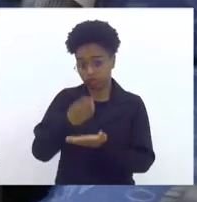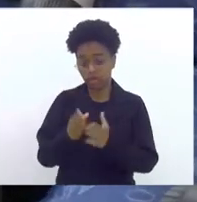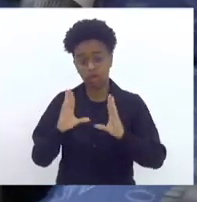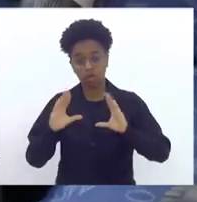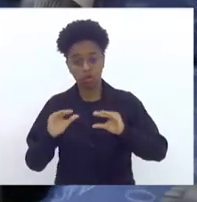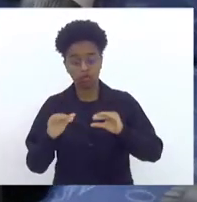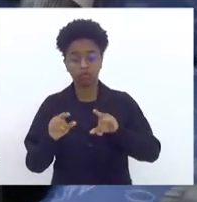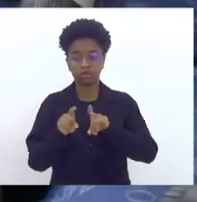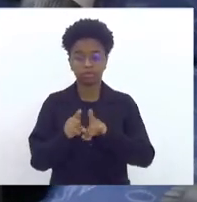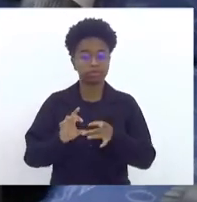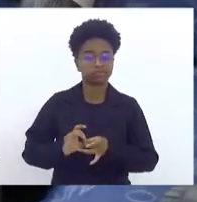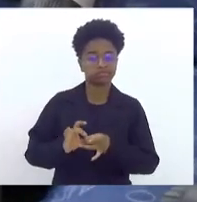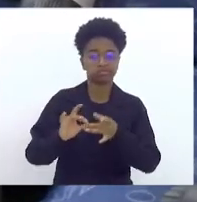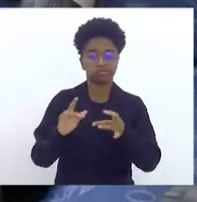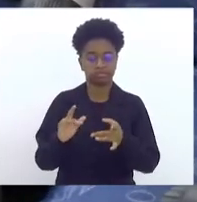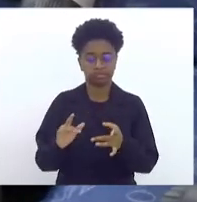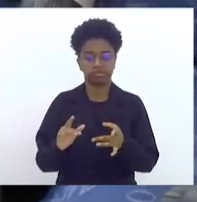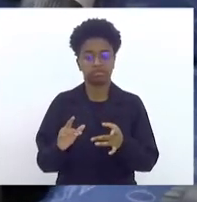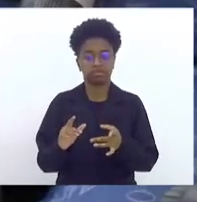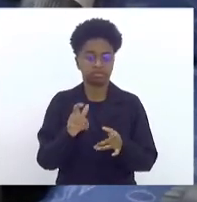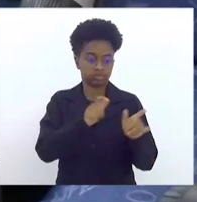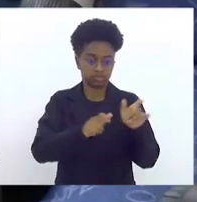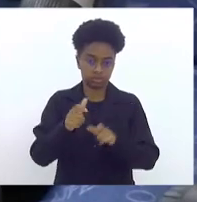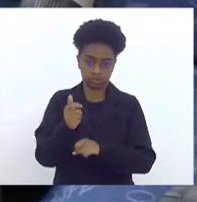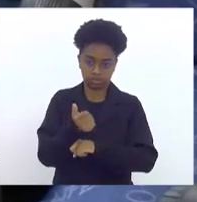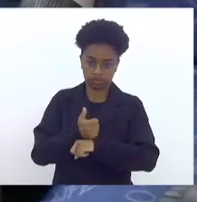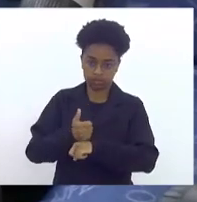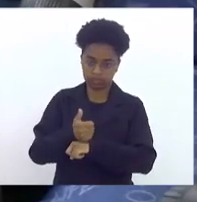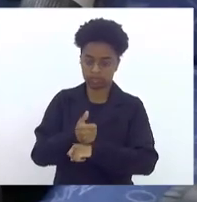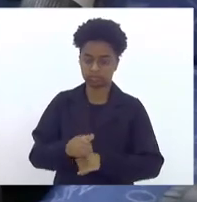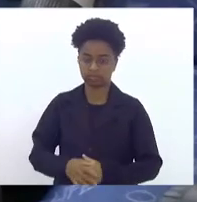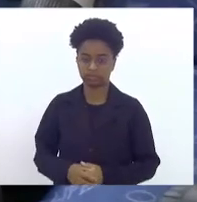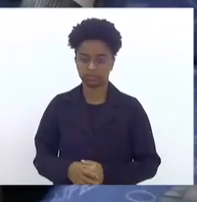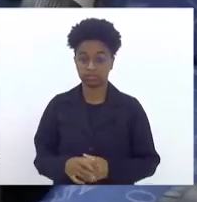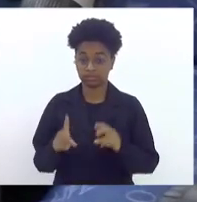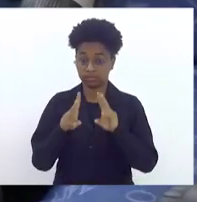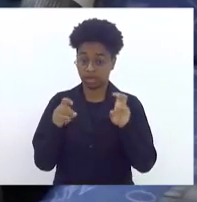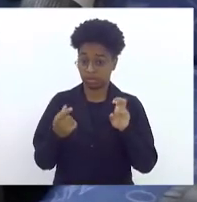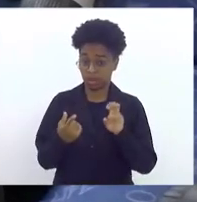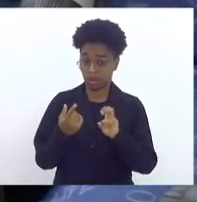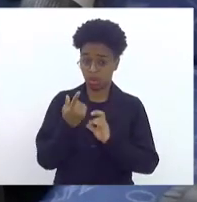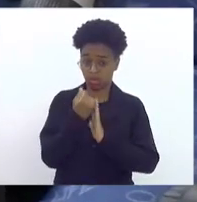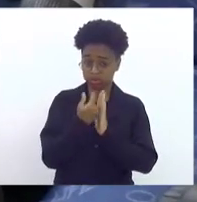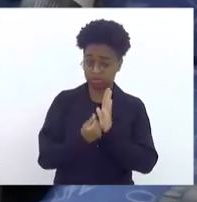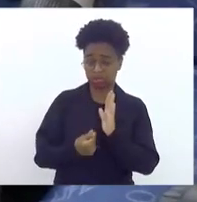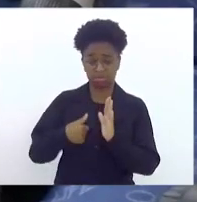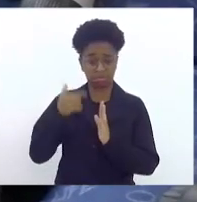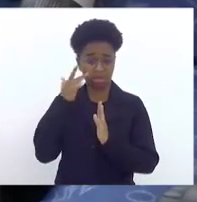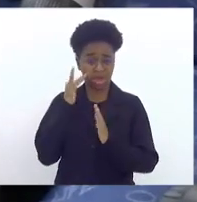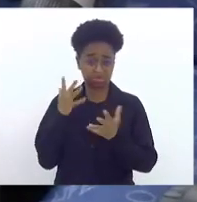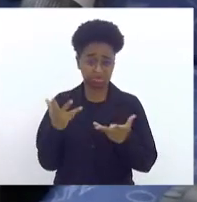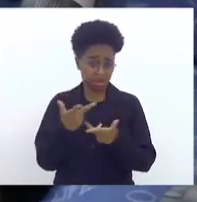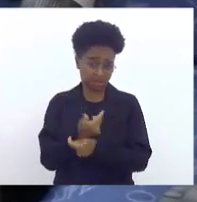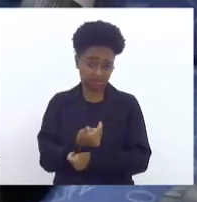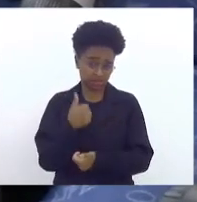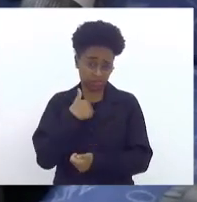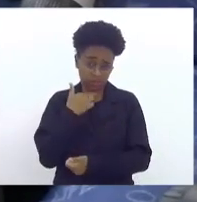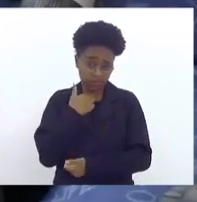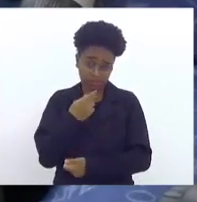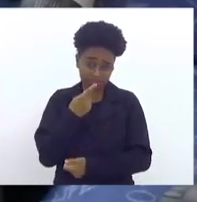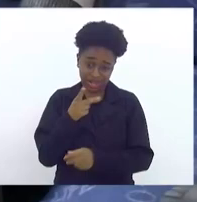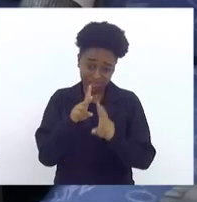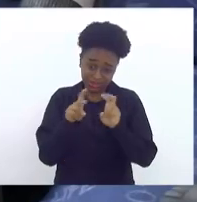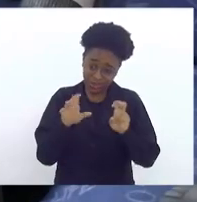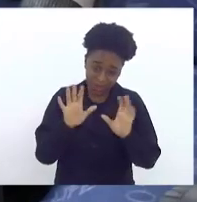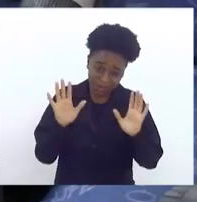disponibilidade daqueles eh profissionais né A questão do orçamento é sensacional não posso falar sobre isso né não